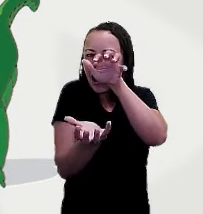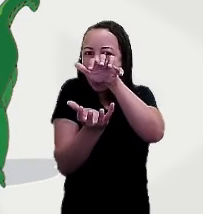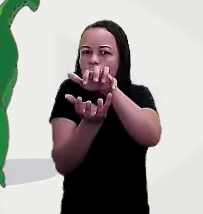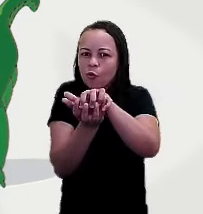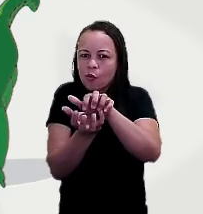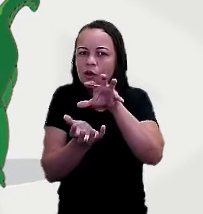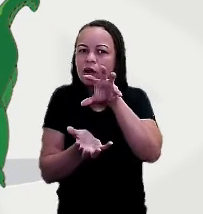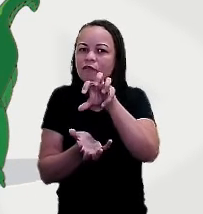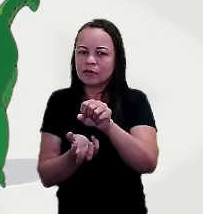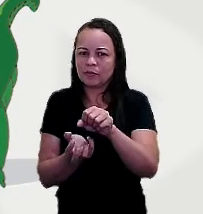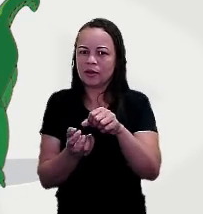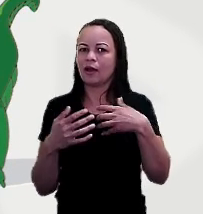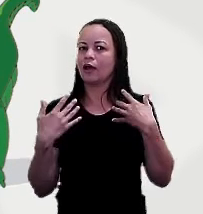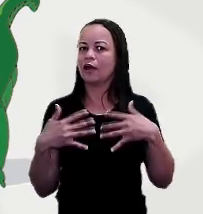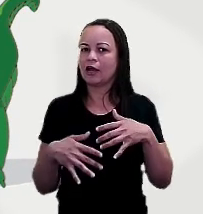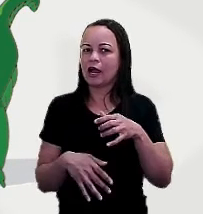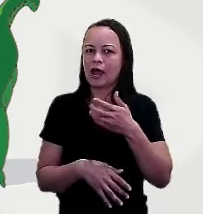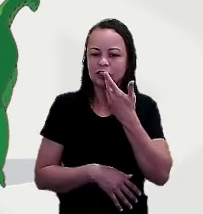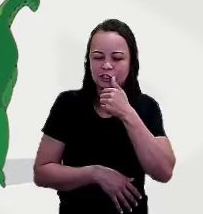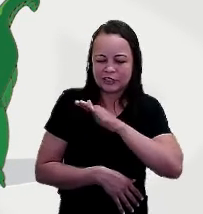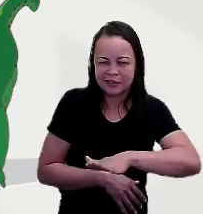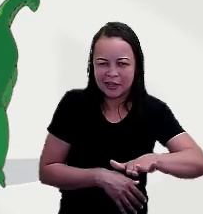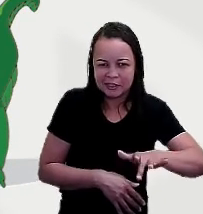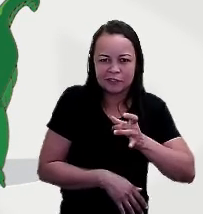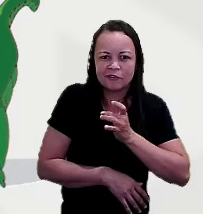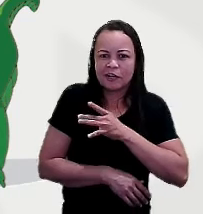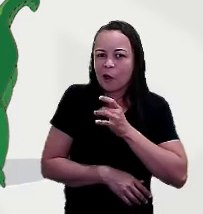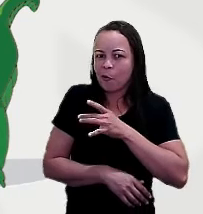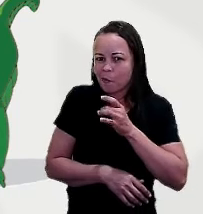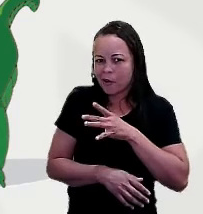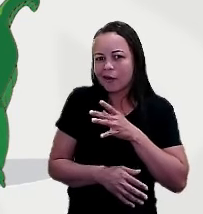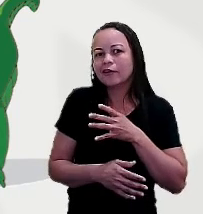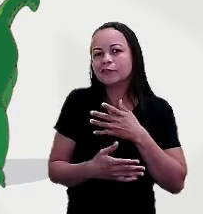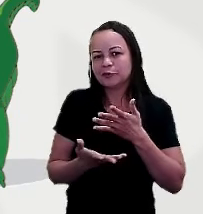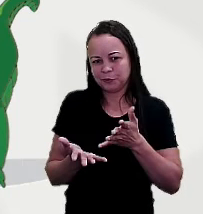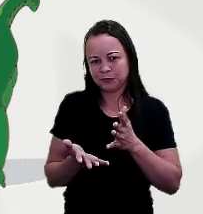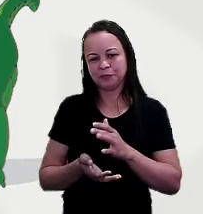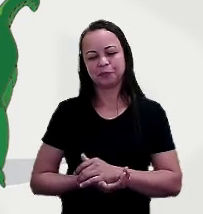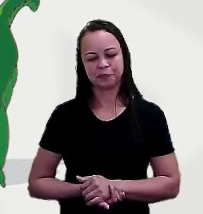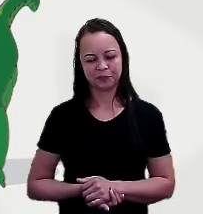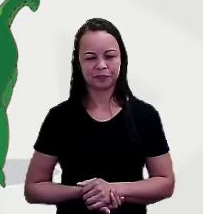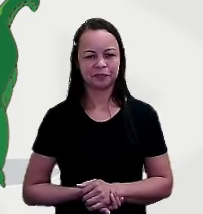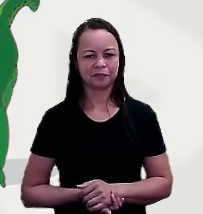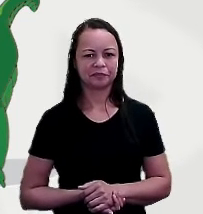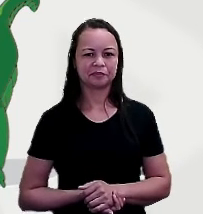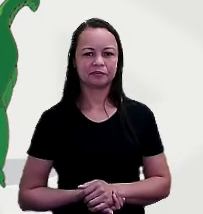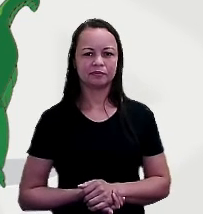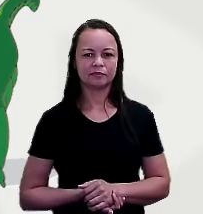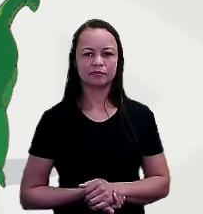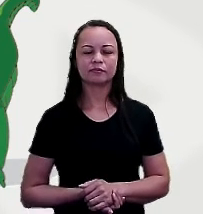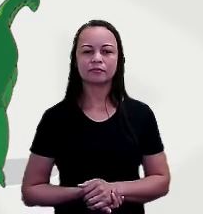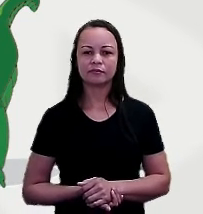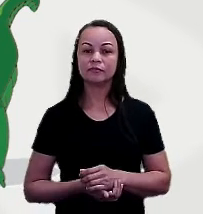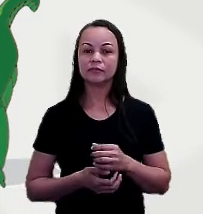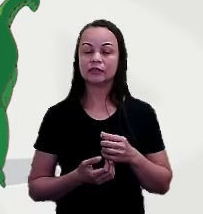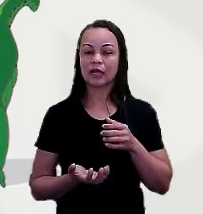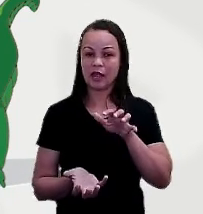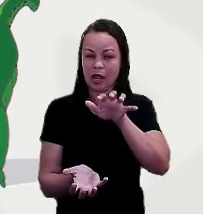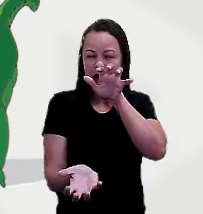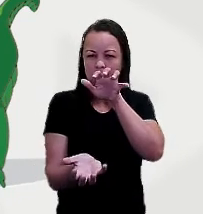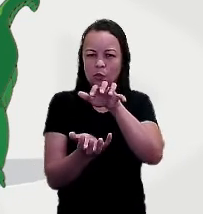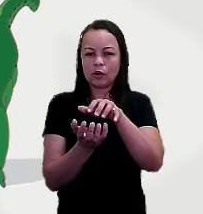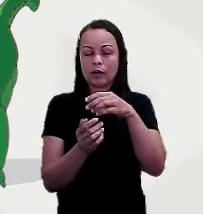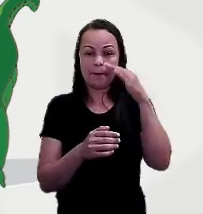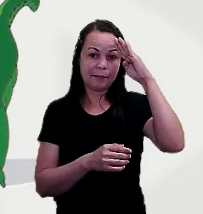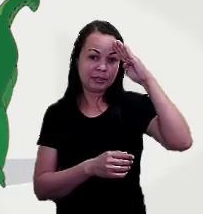né? Faz para assustar as criancinhas, dizendo que a Cuca gosta de pegar crianças, né? É a Cuca, gente, é um